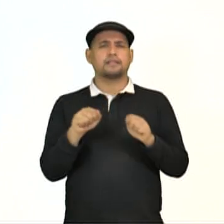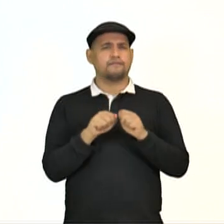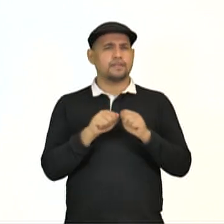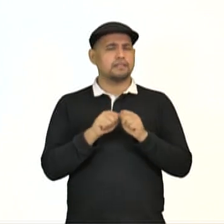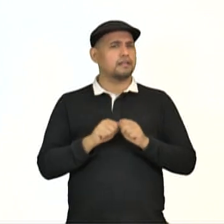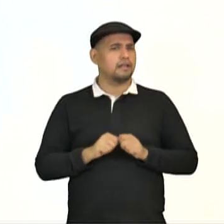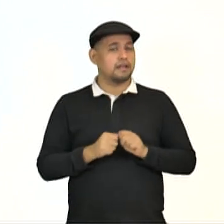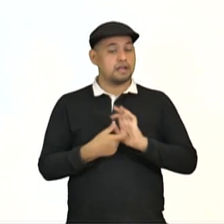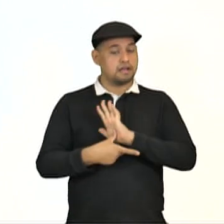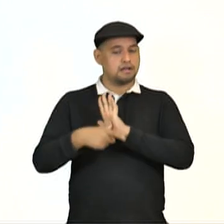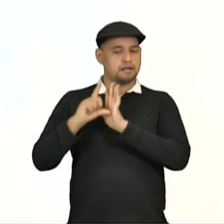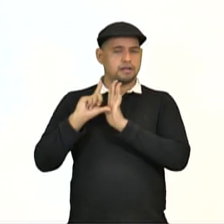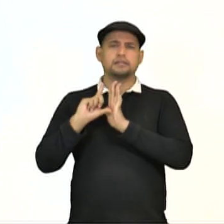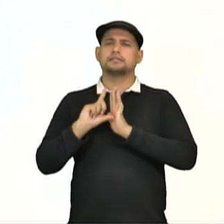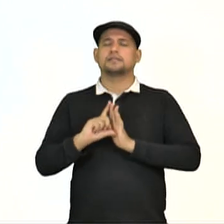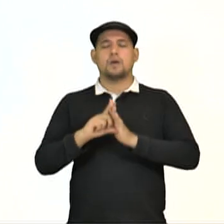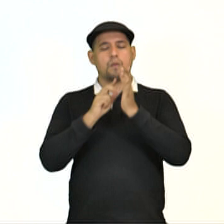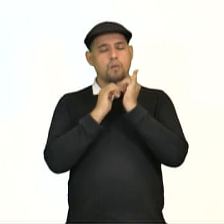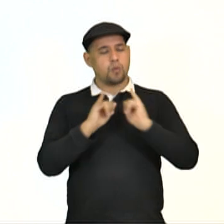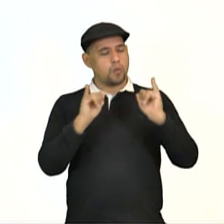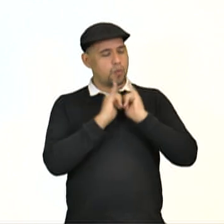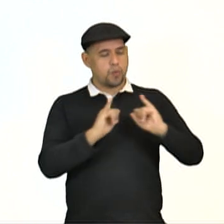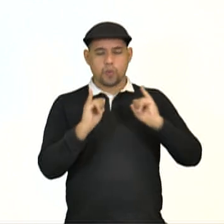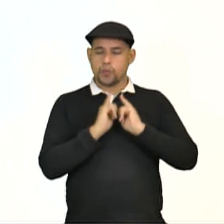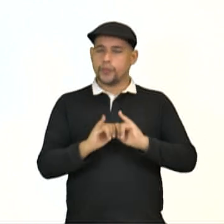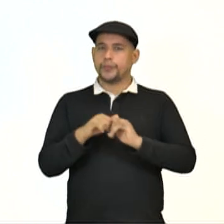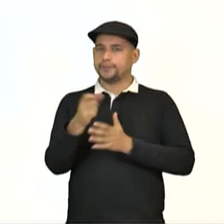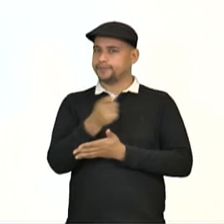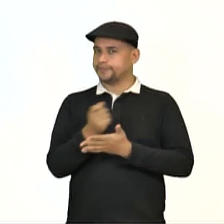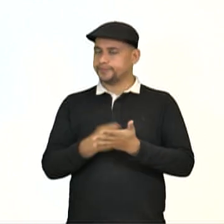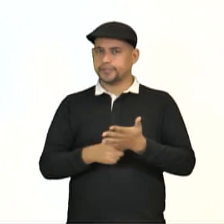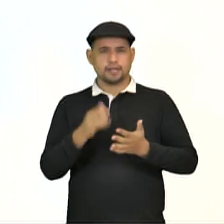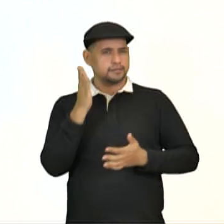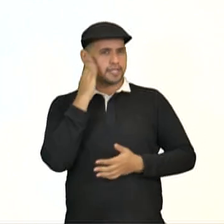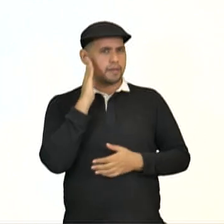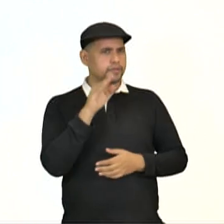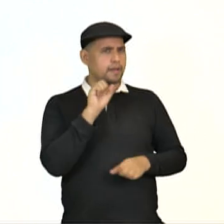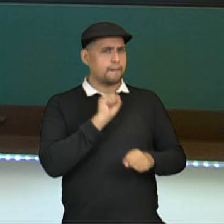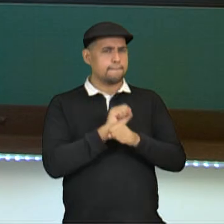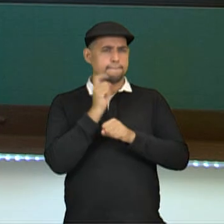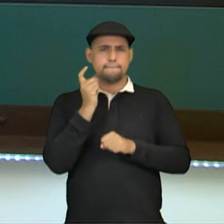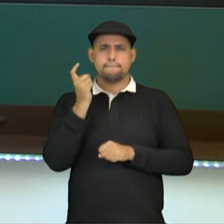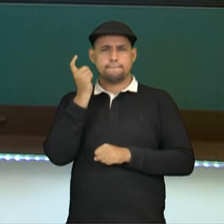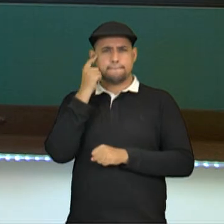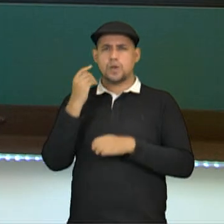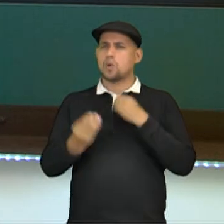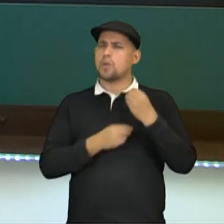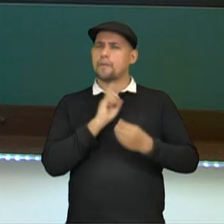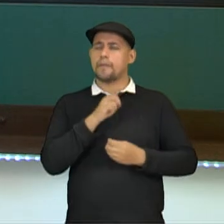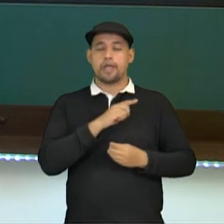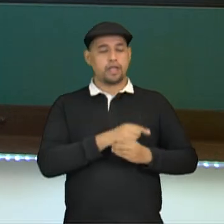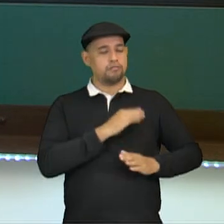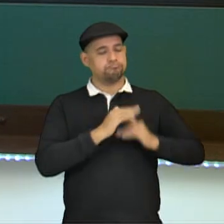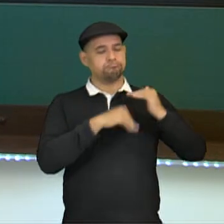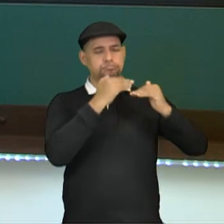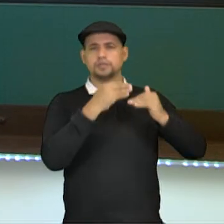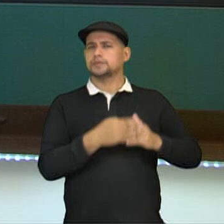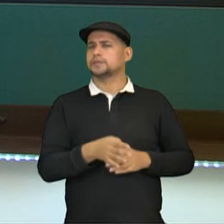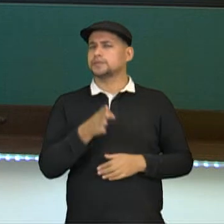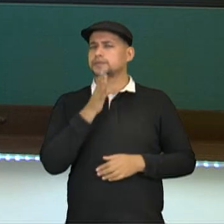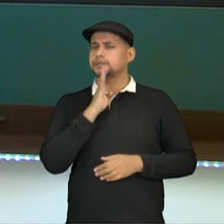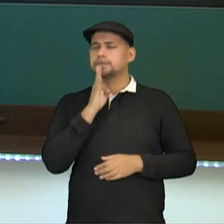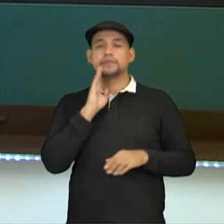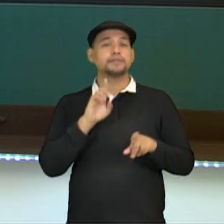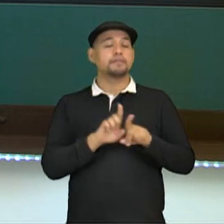transmitidas antes da popularização da escrita? Já pararam para pensar como que as gerações conheciam